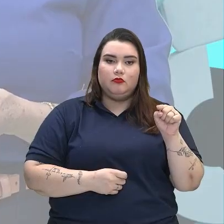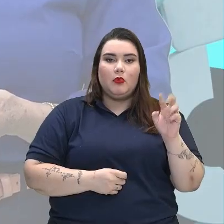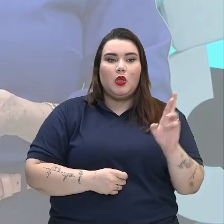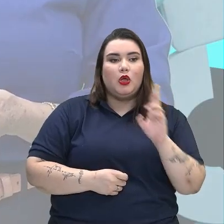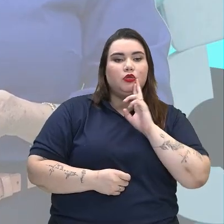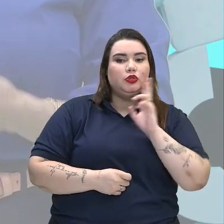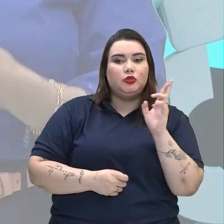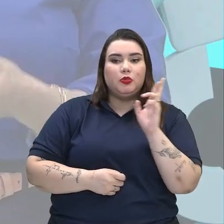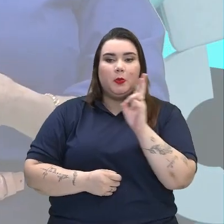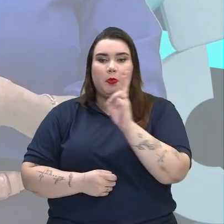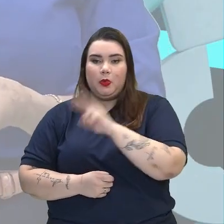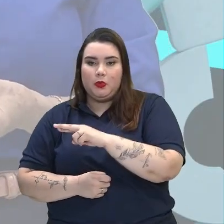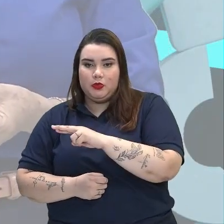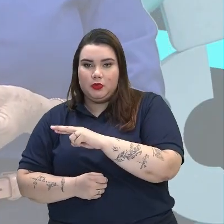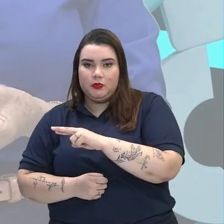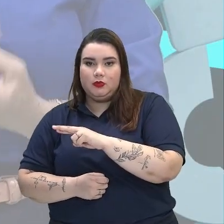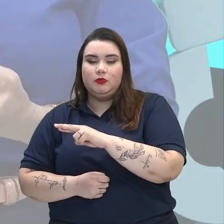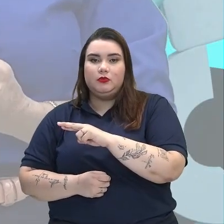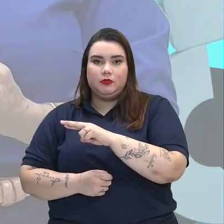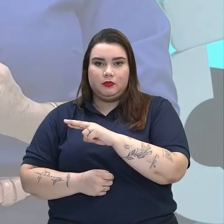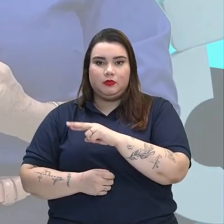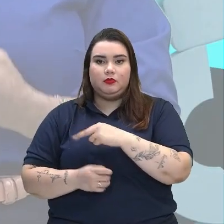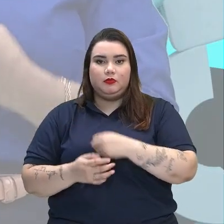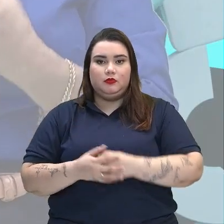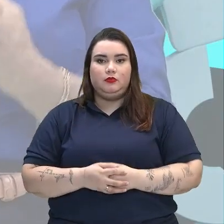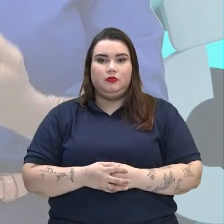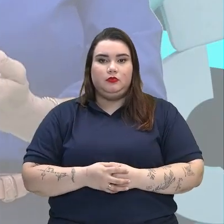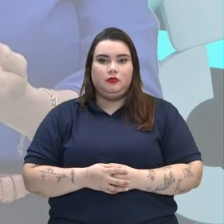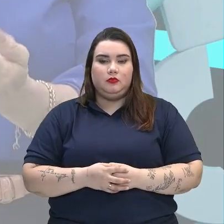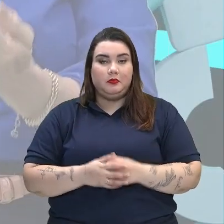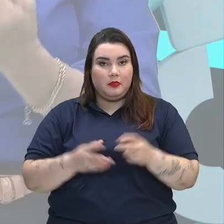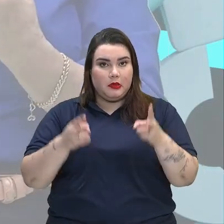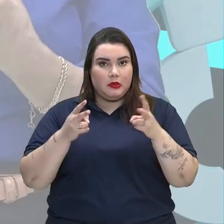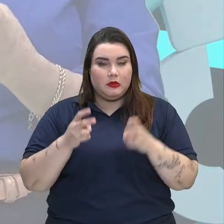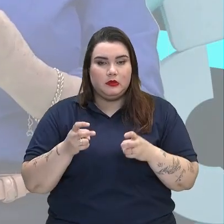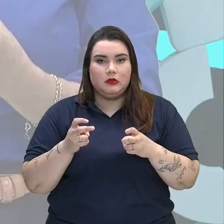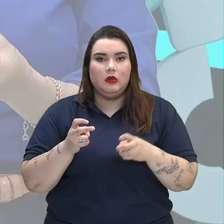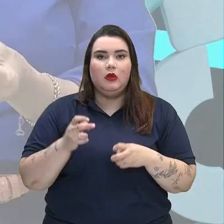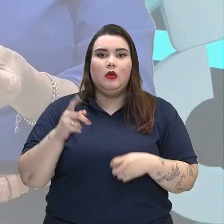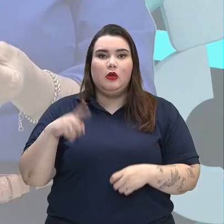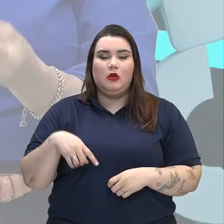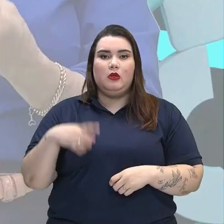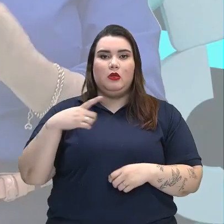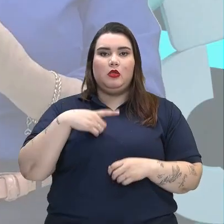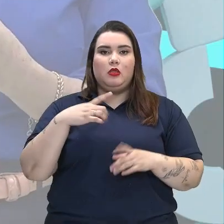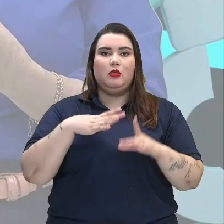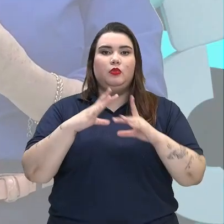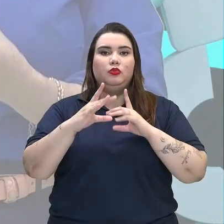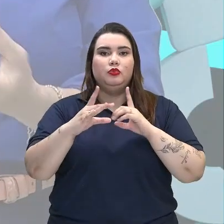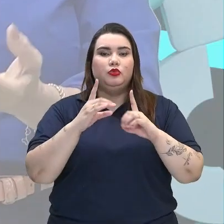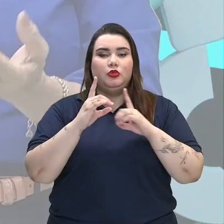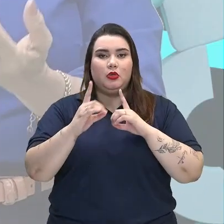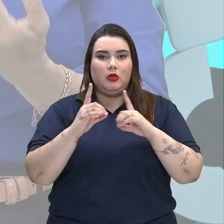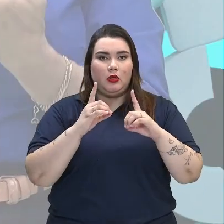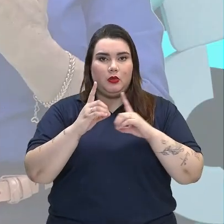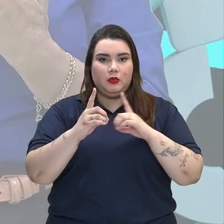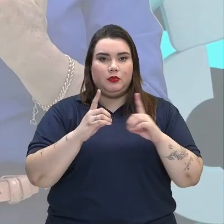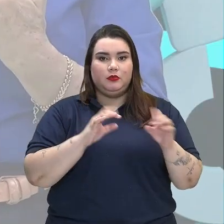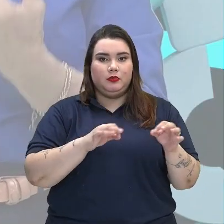a resposta do entrevistado. Então, veja que produz-se ali um diálogo,